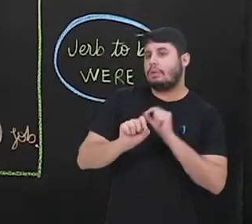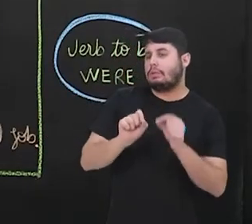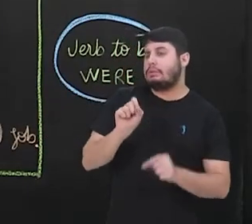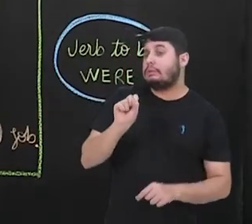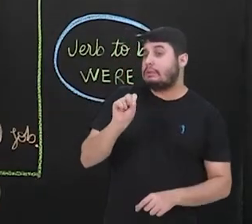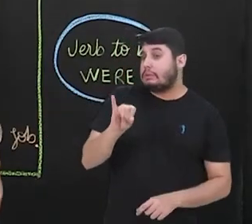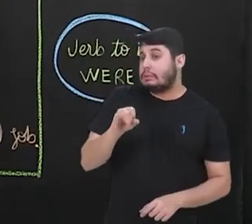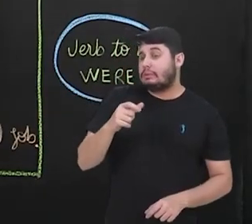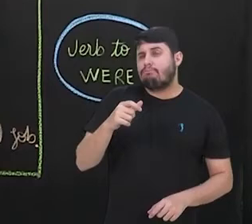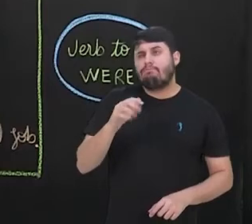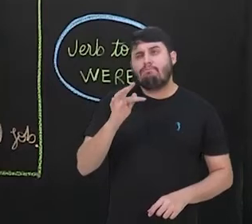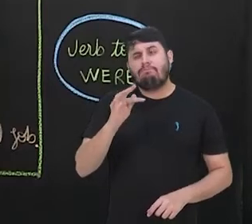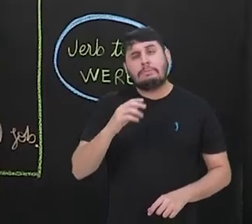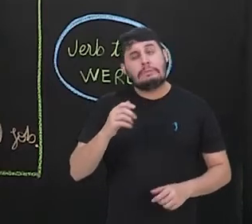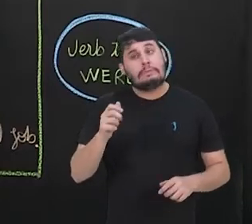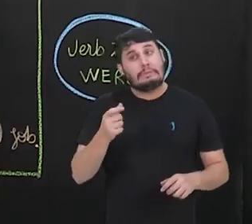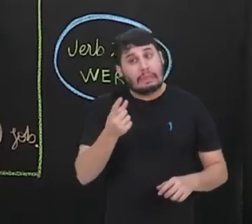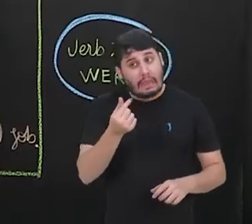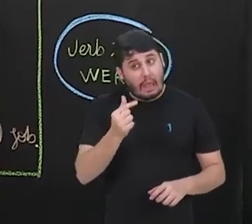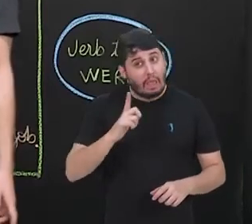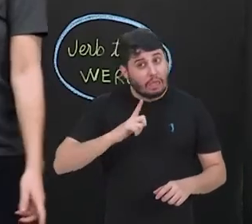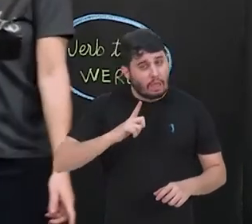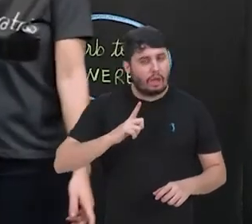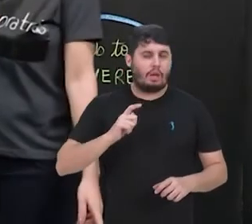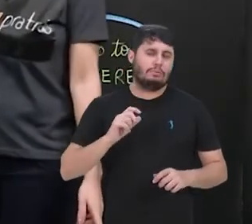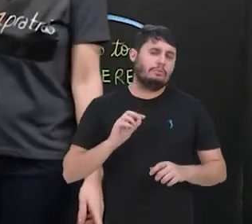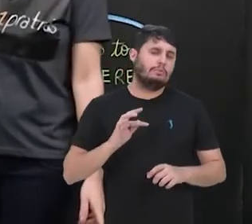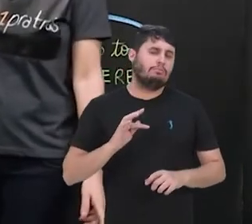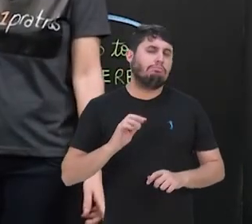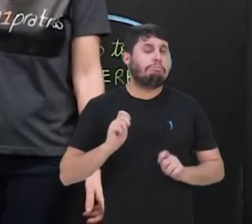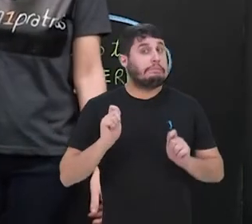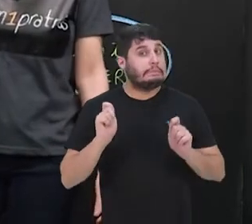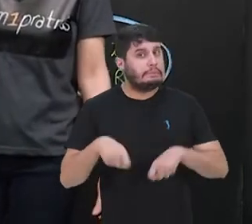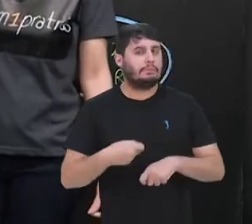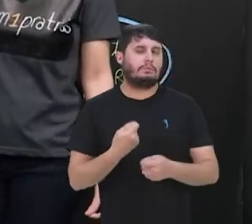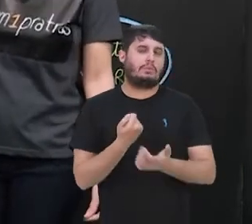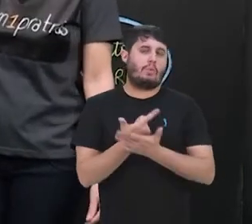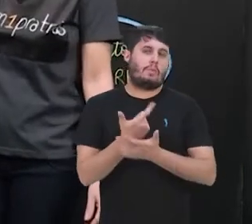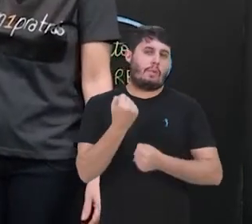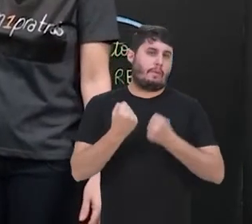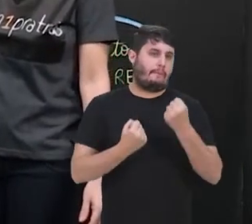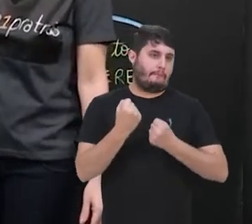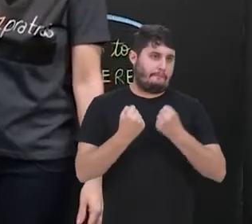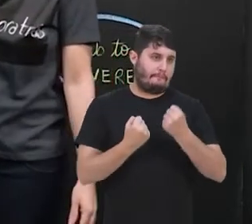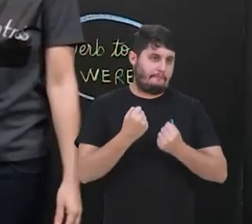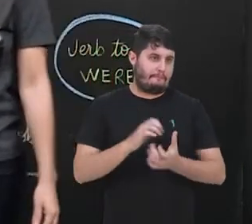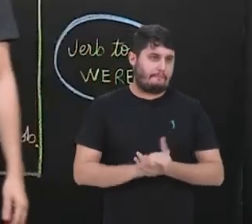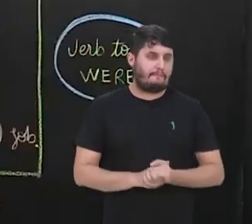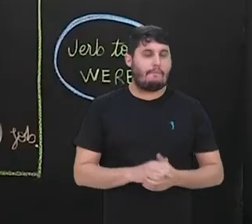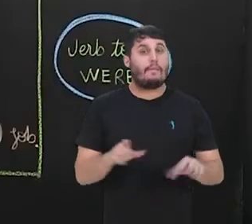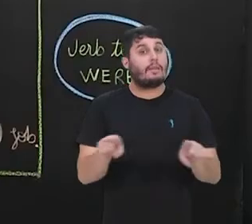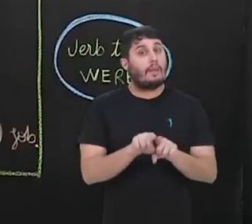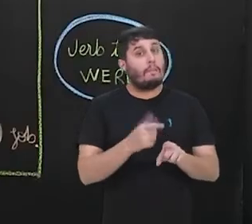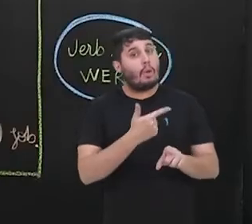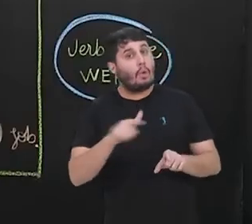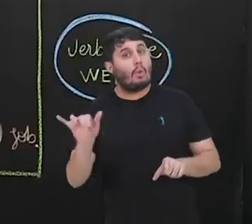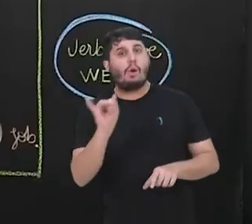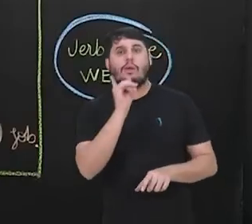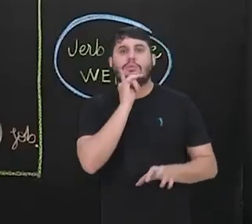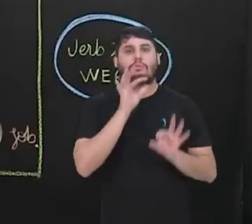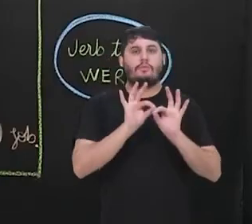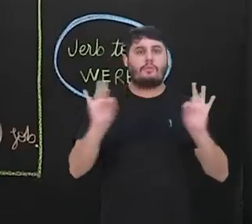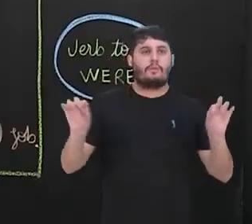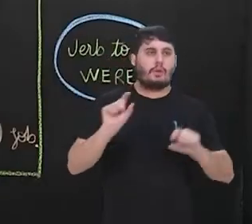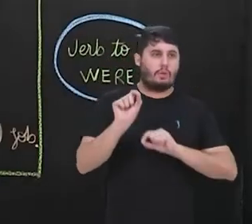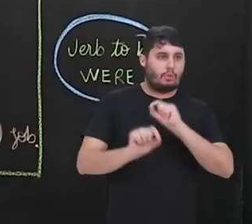A última frase que eu trago para expressar situações irreais é essa aqui, ó. Se